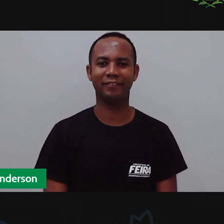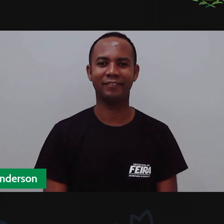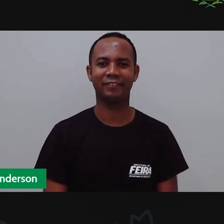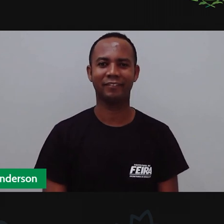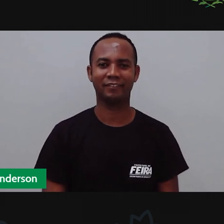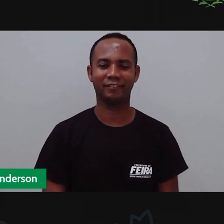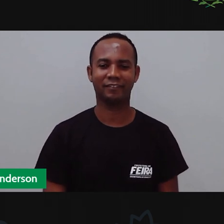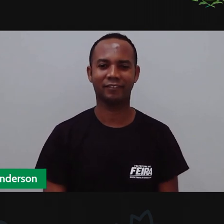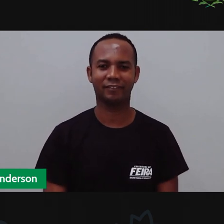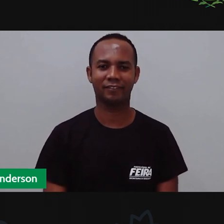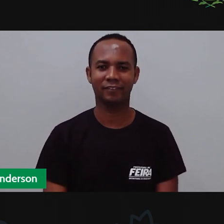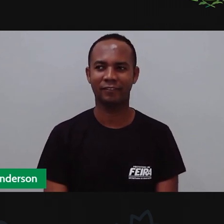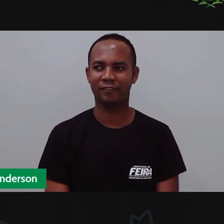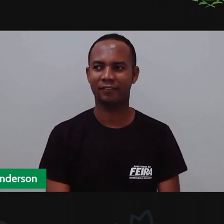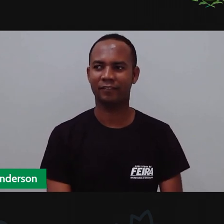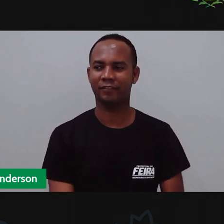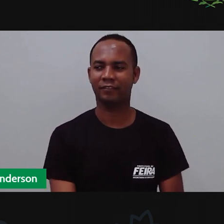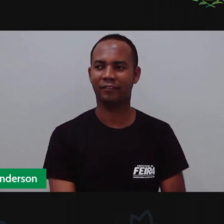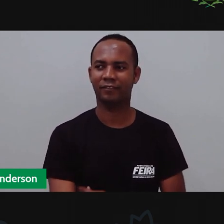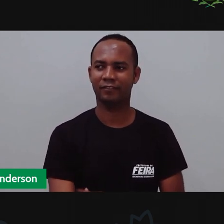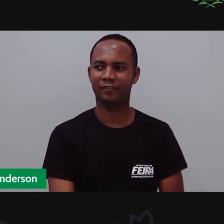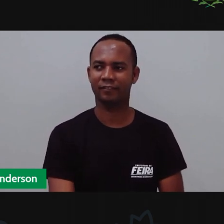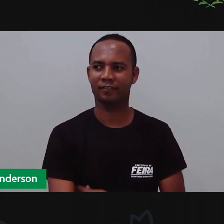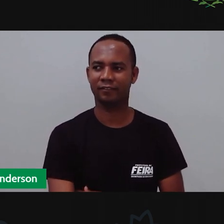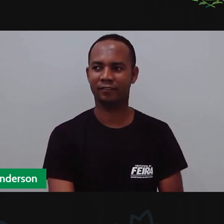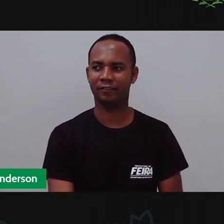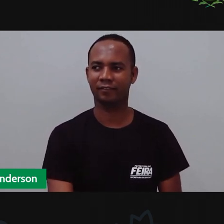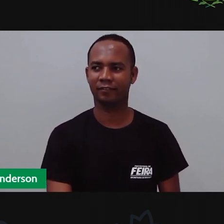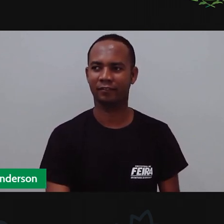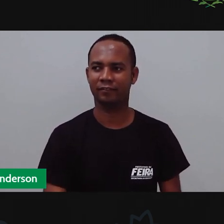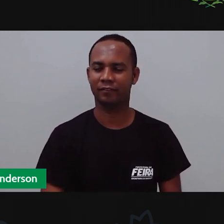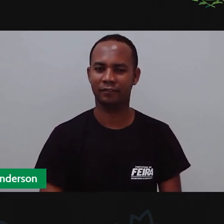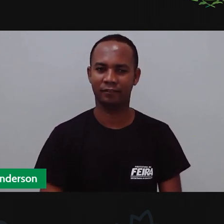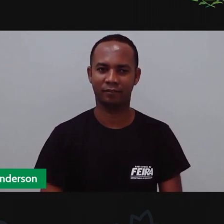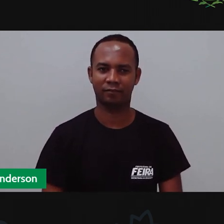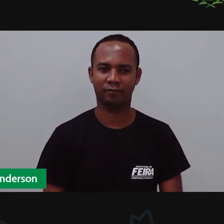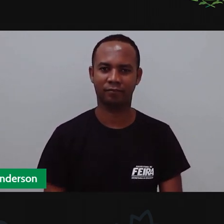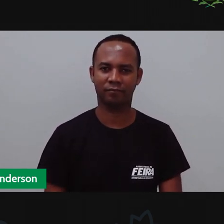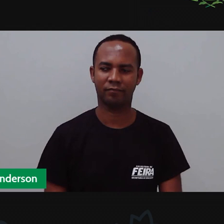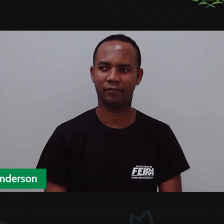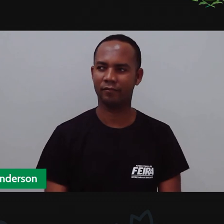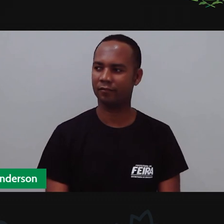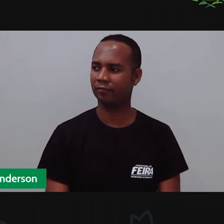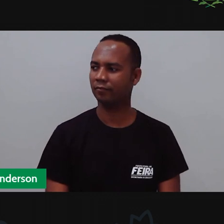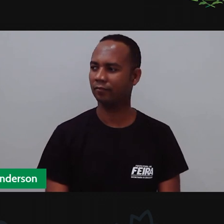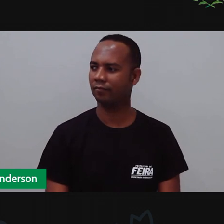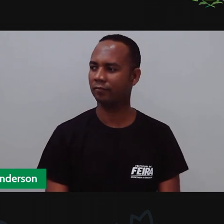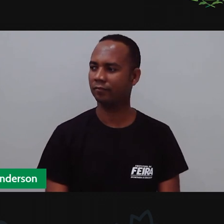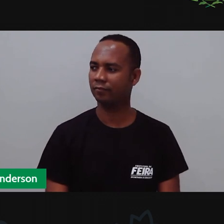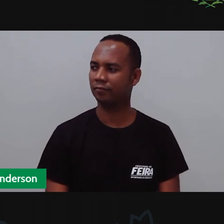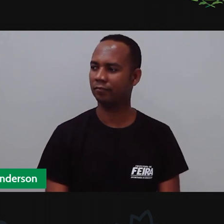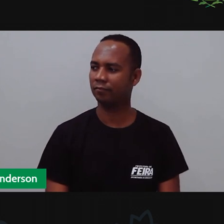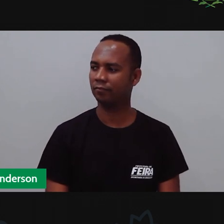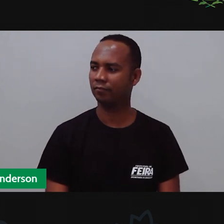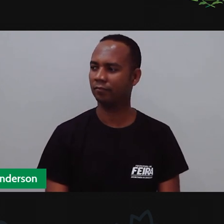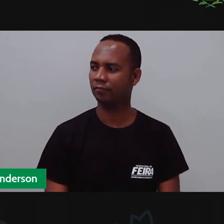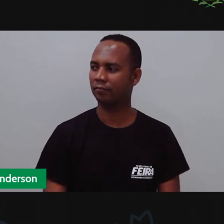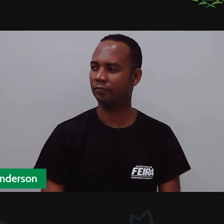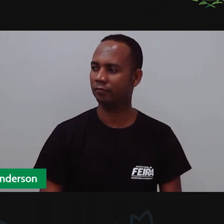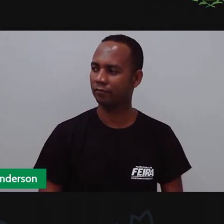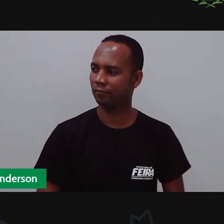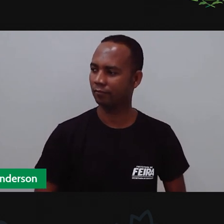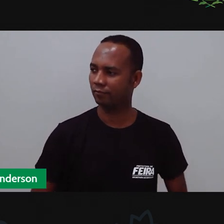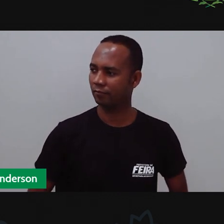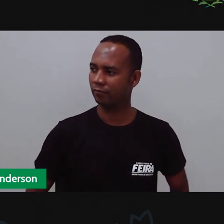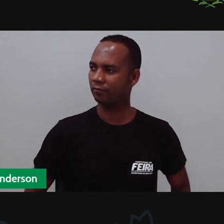Já botei aqui. O desinfetante ela errou, o bolo ela errou. Foram esses. Então. A